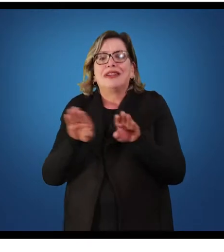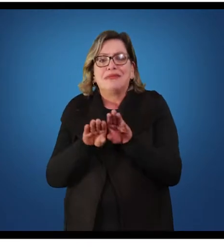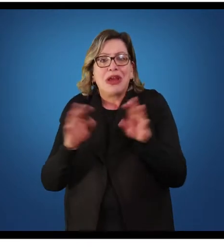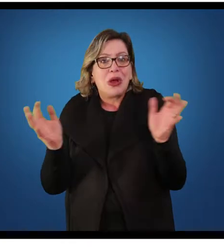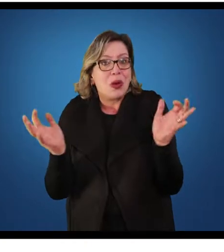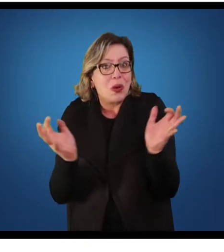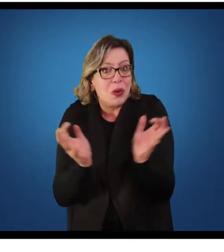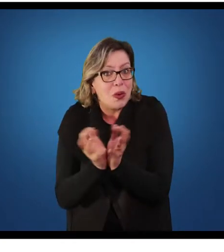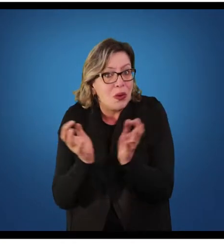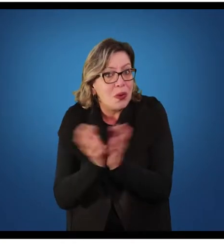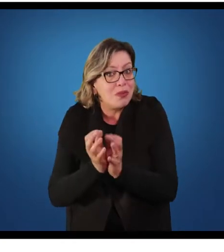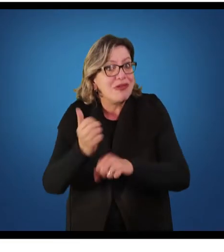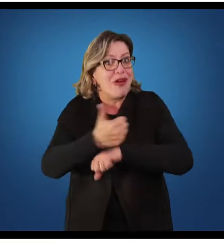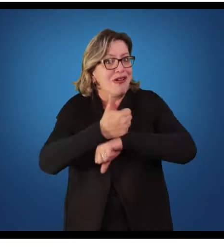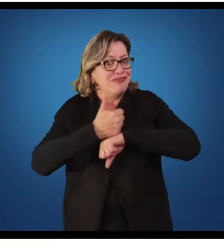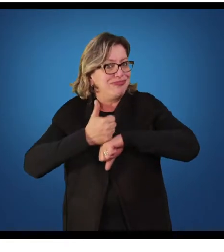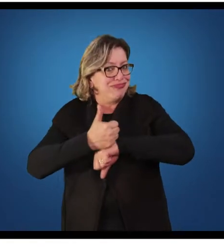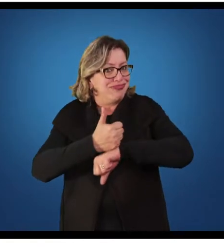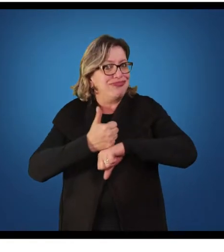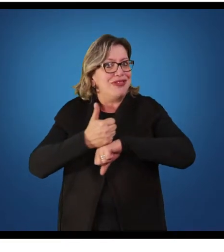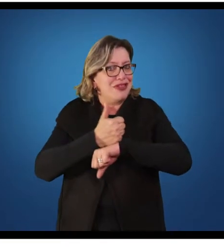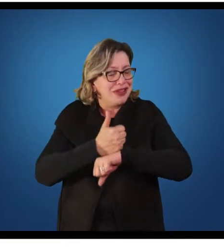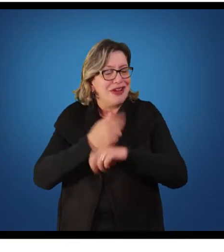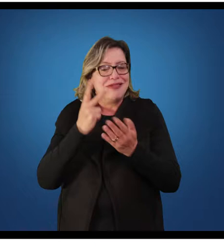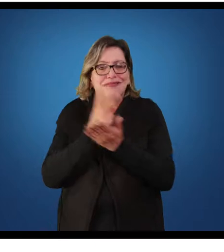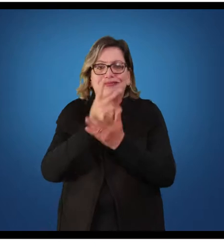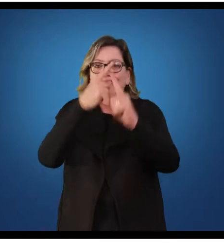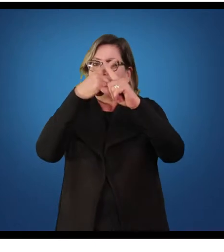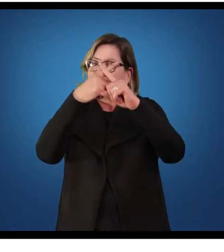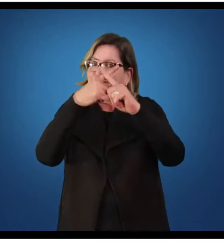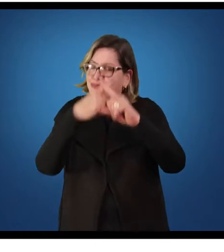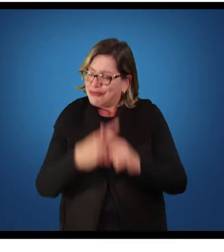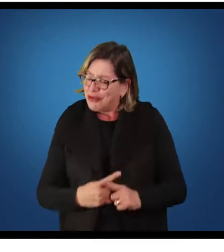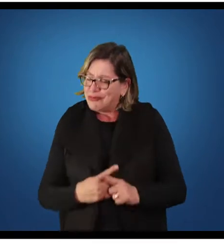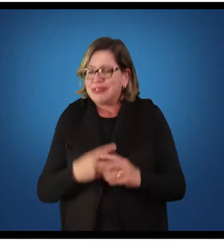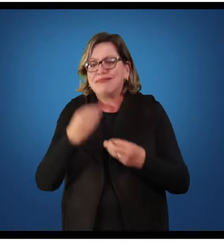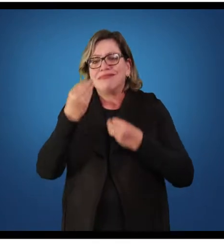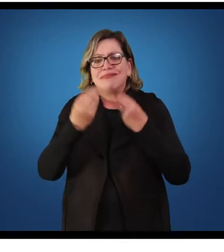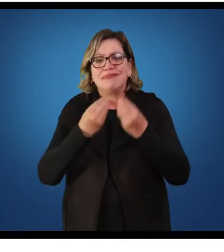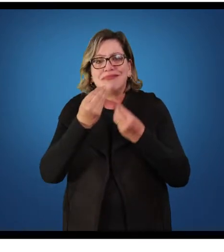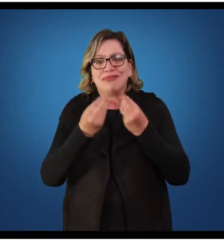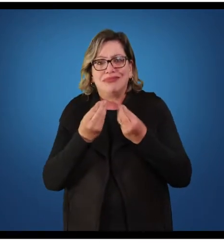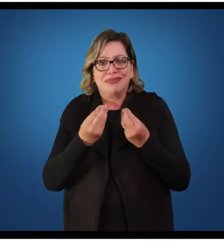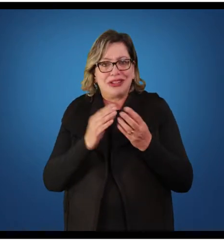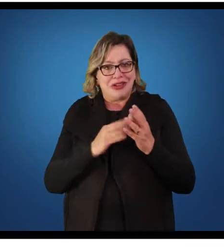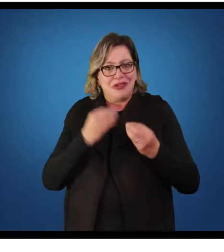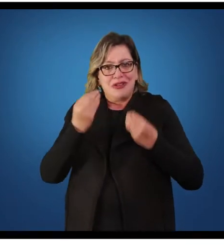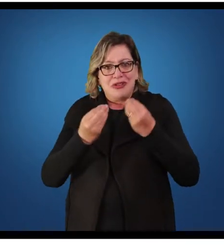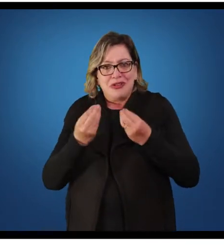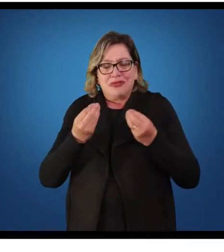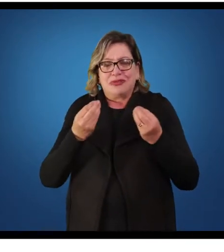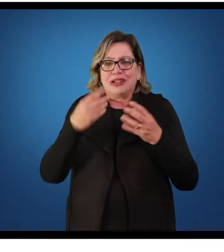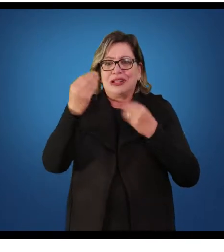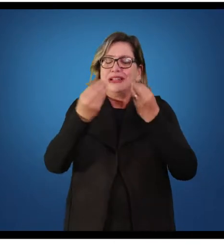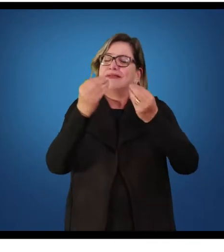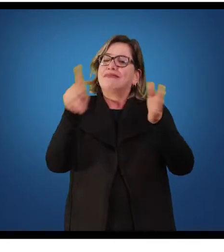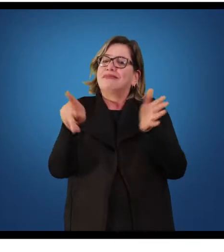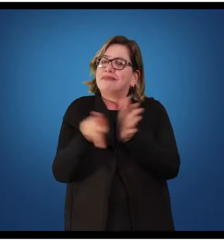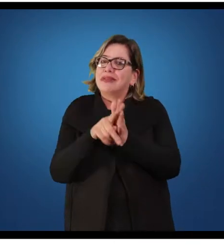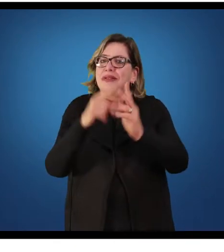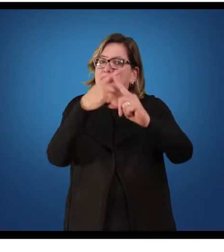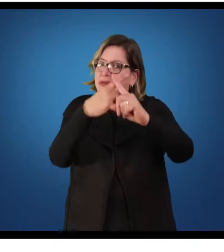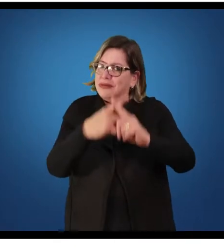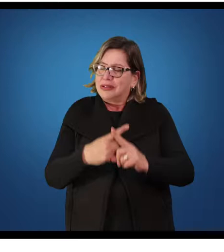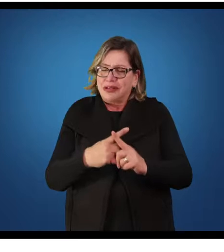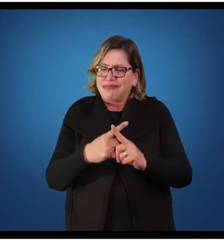equipes onde eles têm o objetivo que é a competição em alto nível ou então a nível um pouco maior que